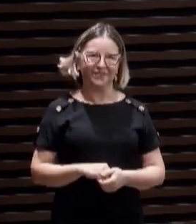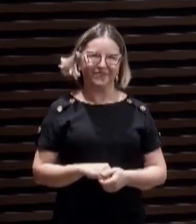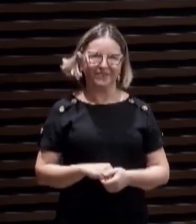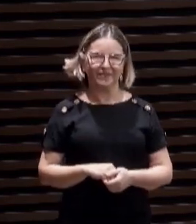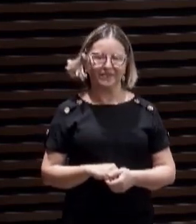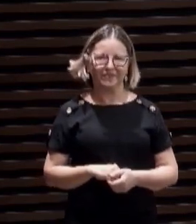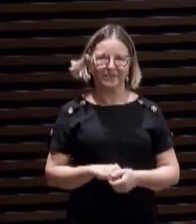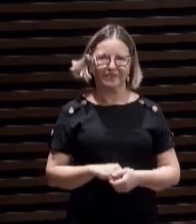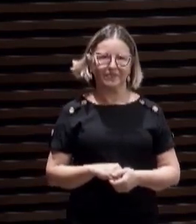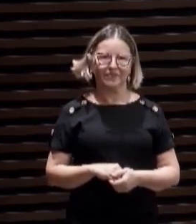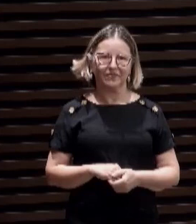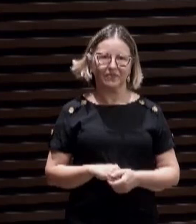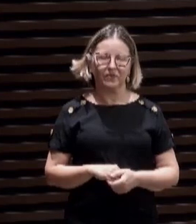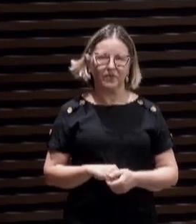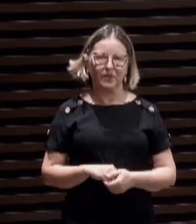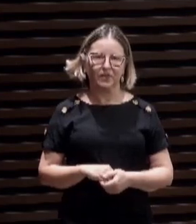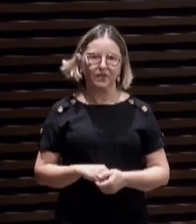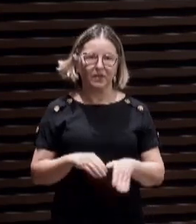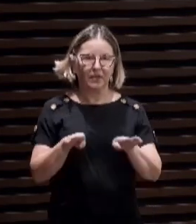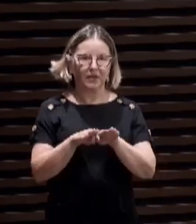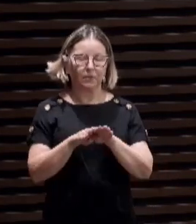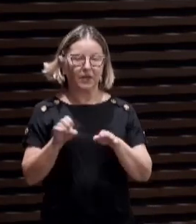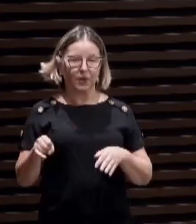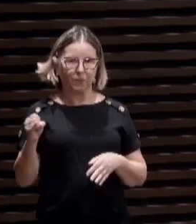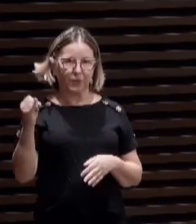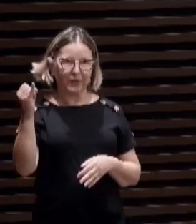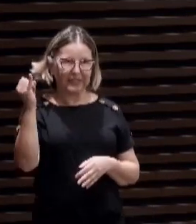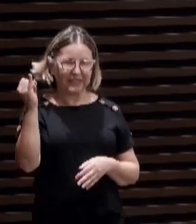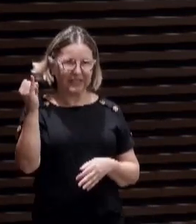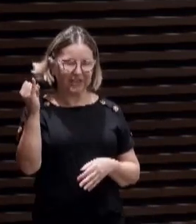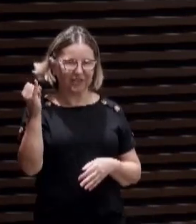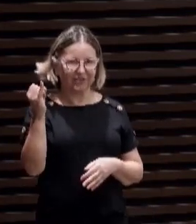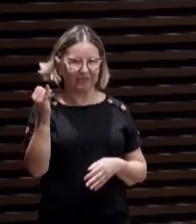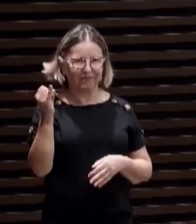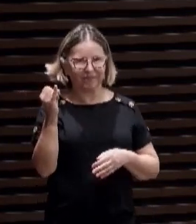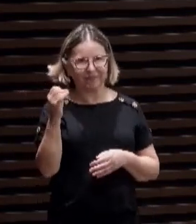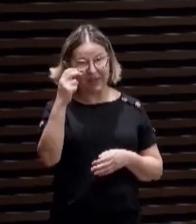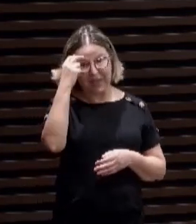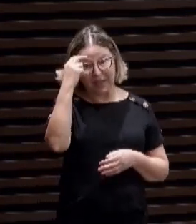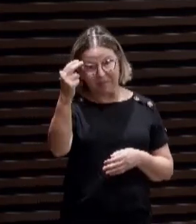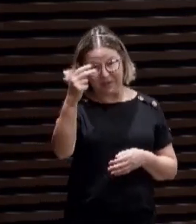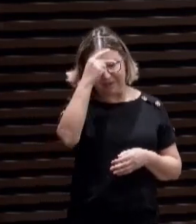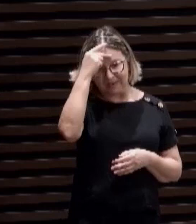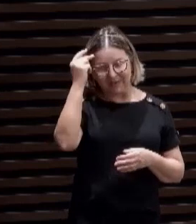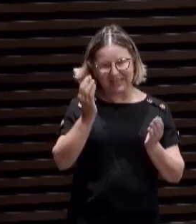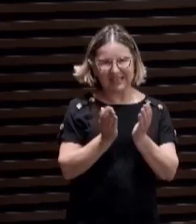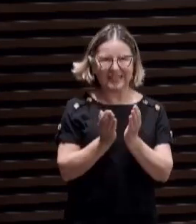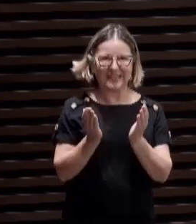Um outro fator importante, amados, que tem sido essa capacidade de um cristão, ele